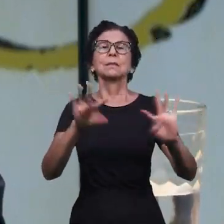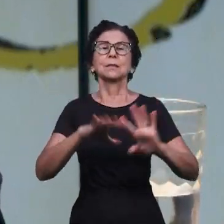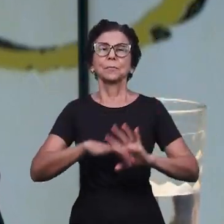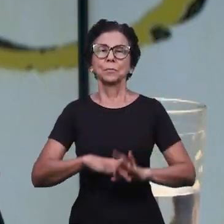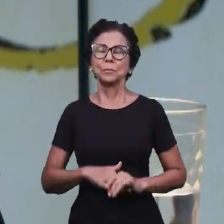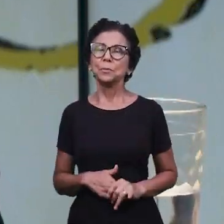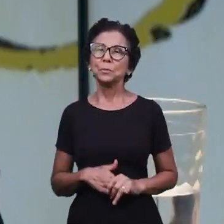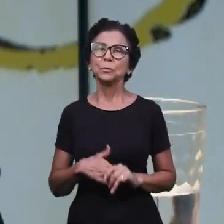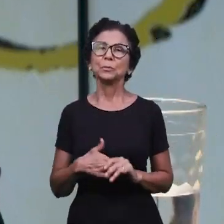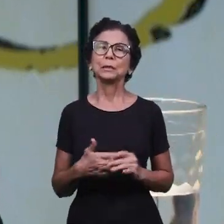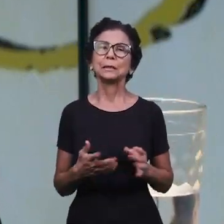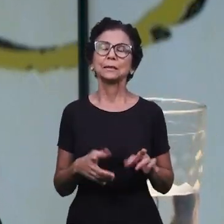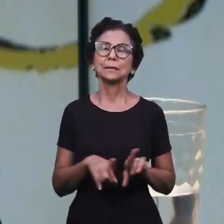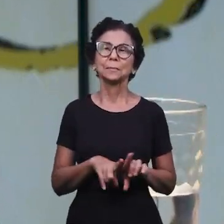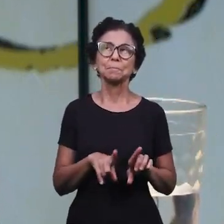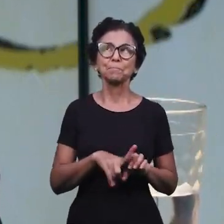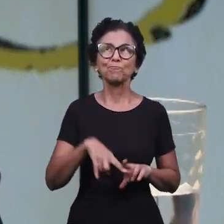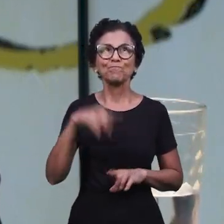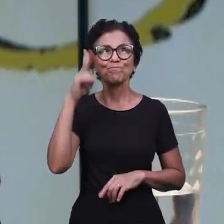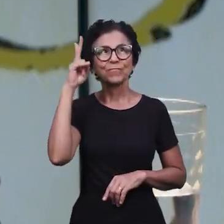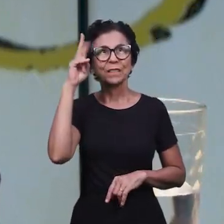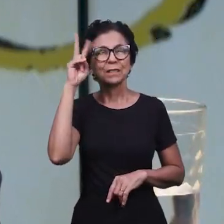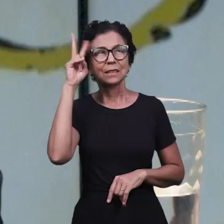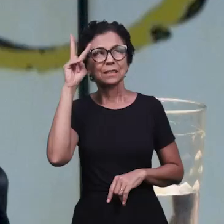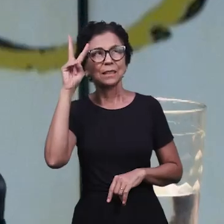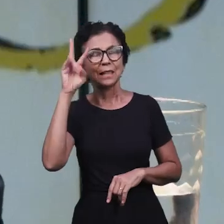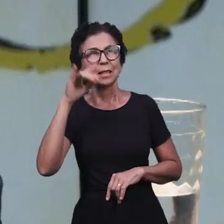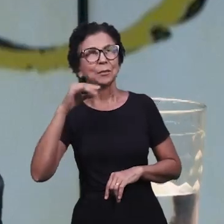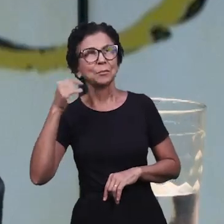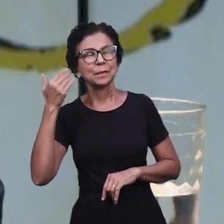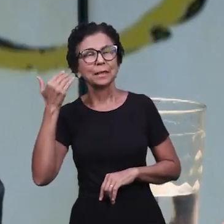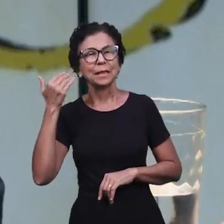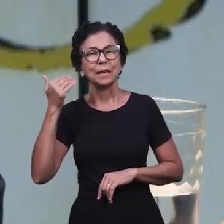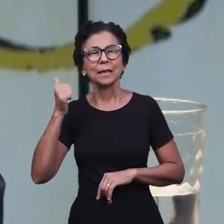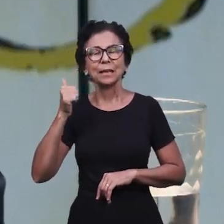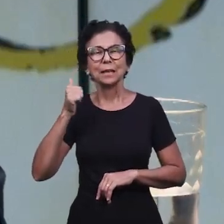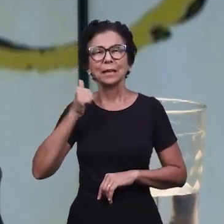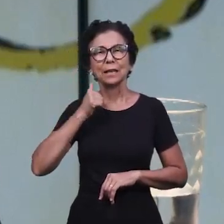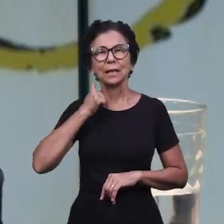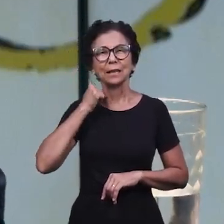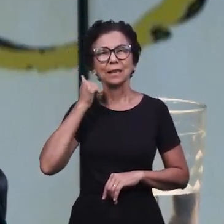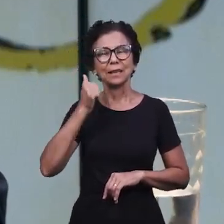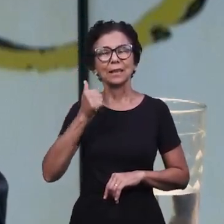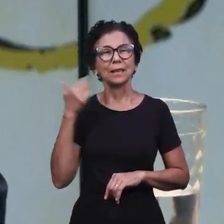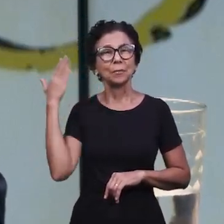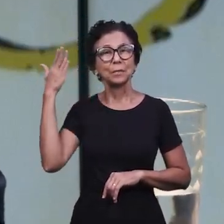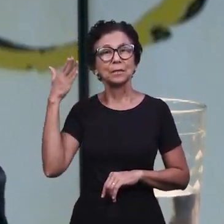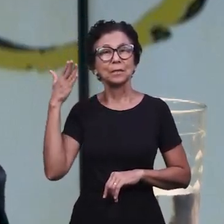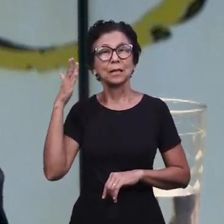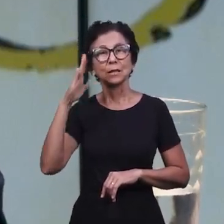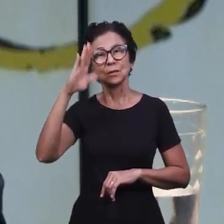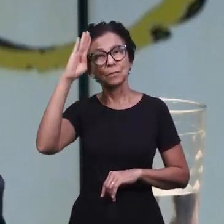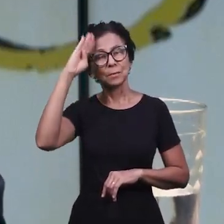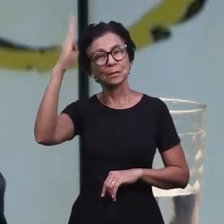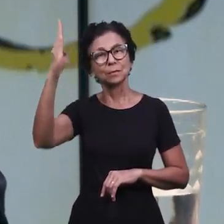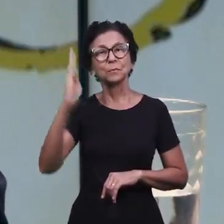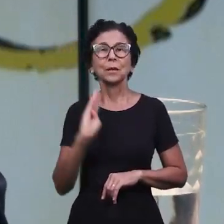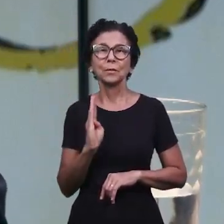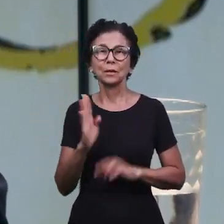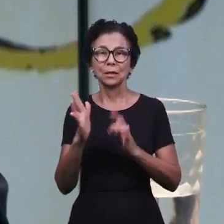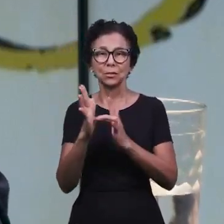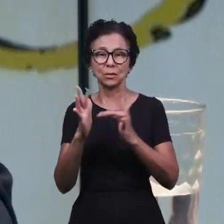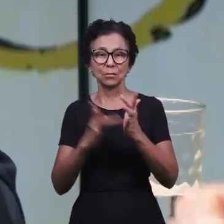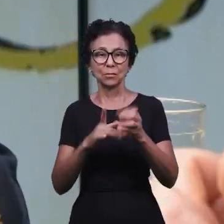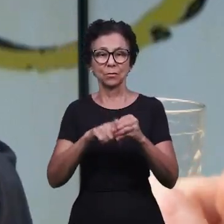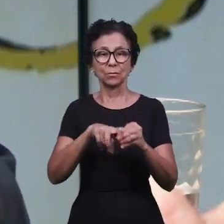testemunho, ele nos faz lembrar a essência da nossa mensagem, que é a volta do Senhor Jesus, o Maranata, porque